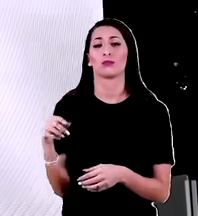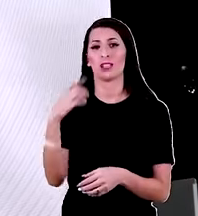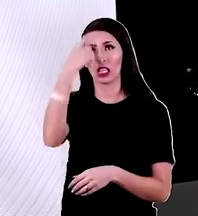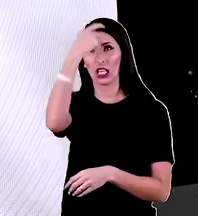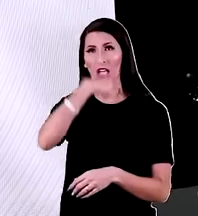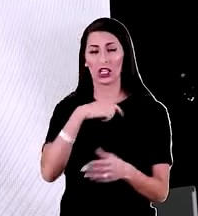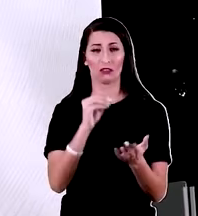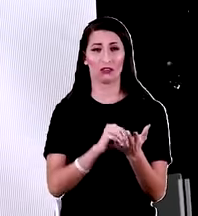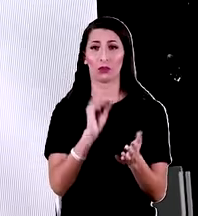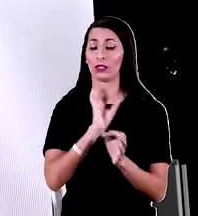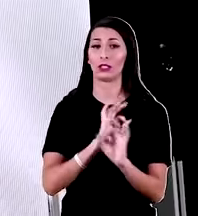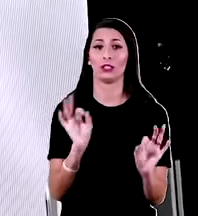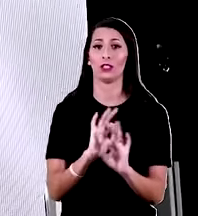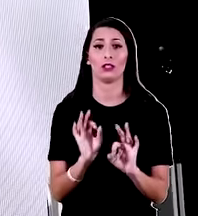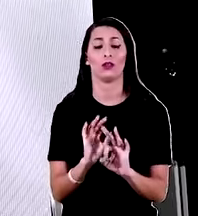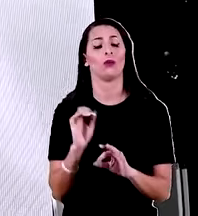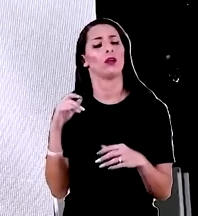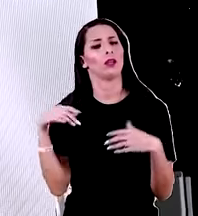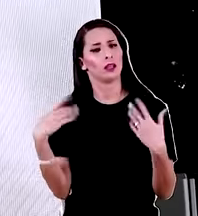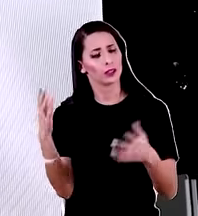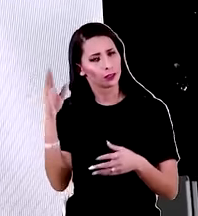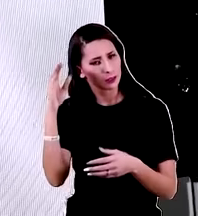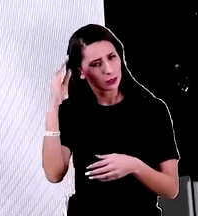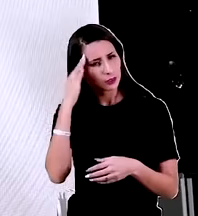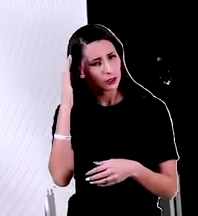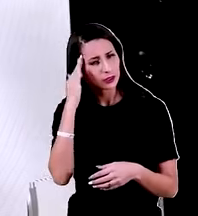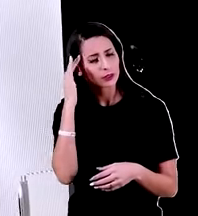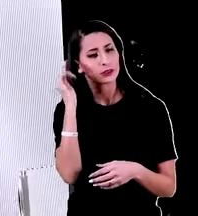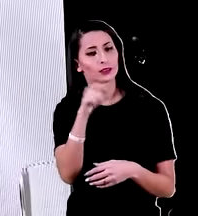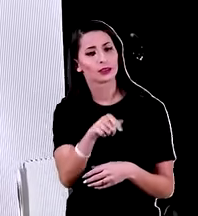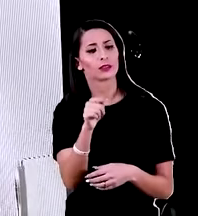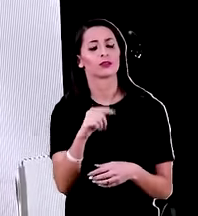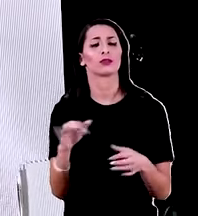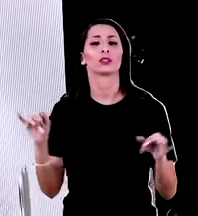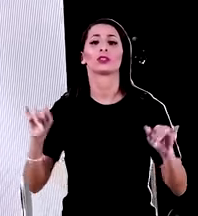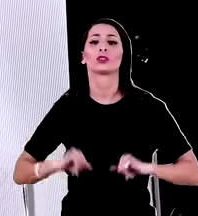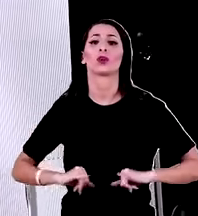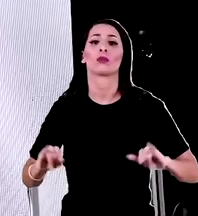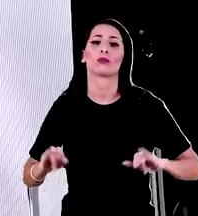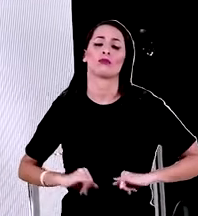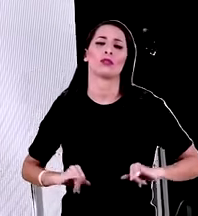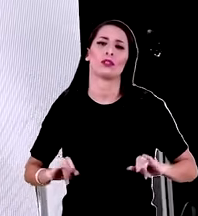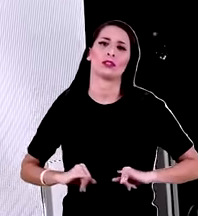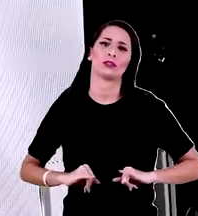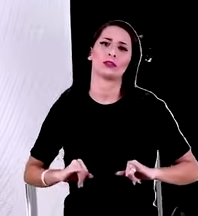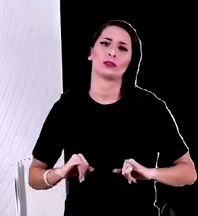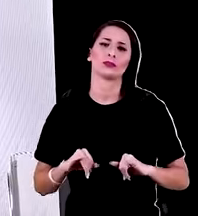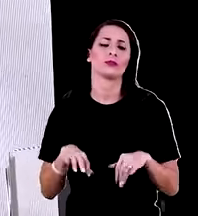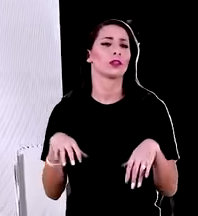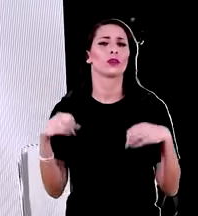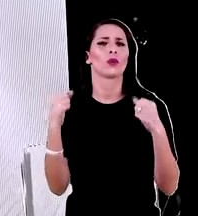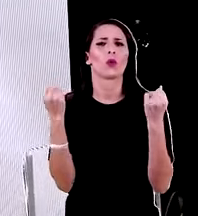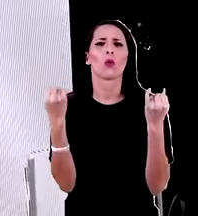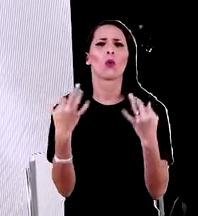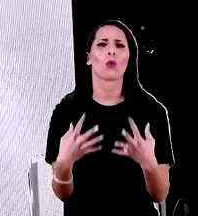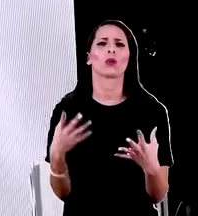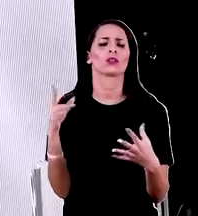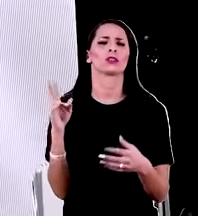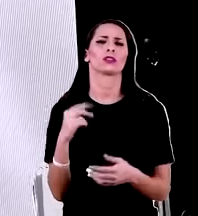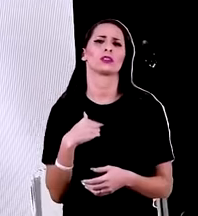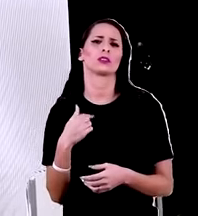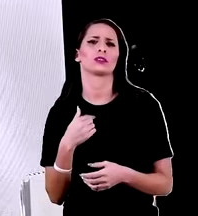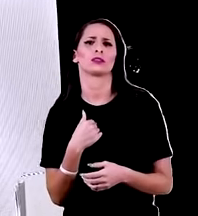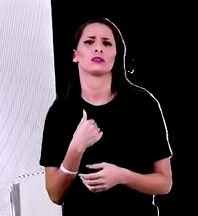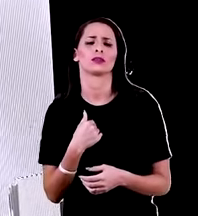humanidade. O momento que você está sofrendo naquele momento. Quantas vezes eu não tive comportamentos